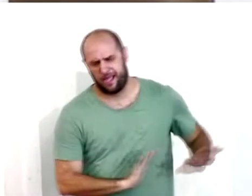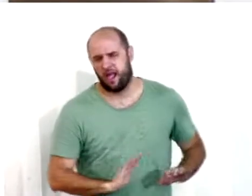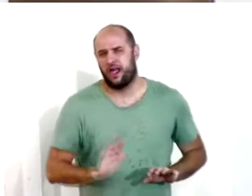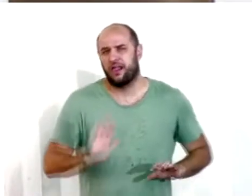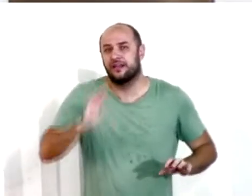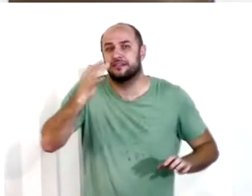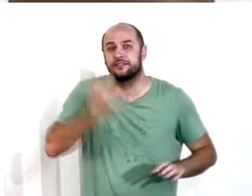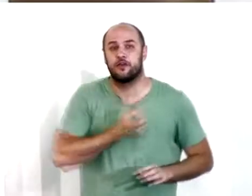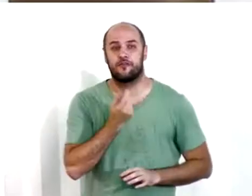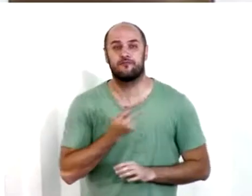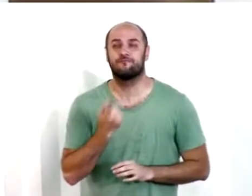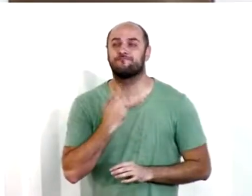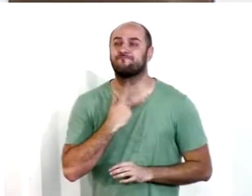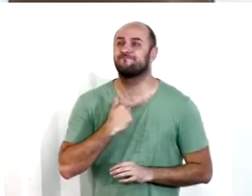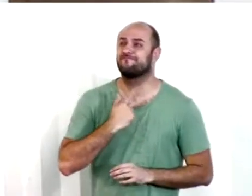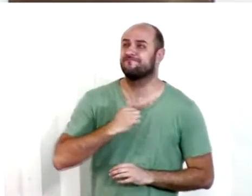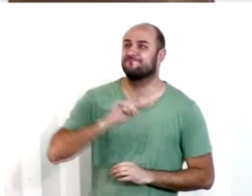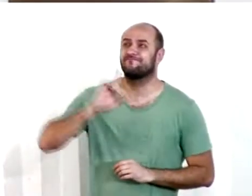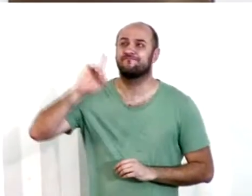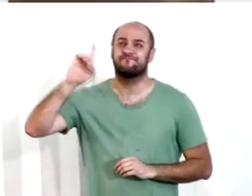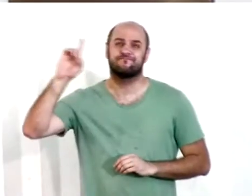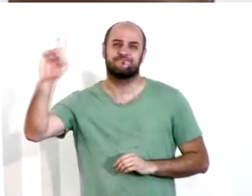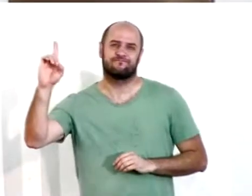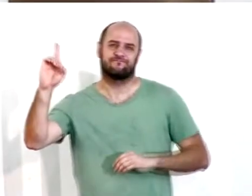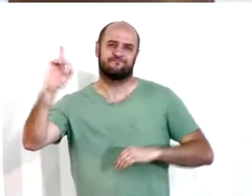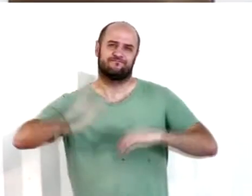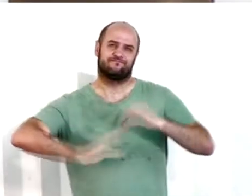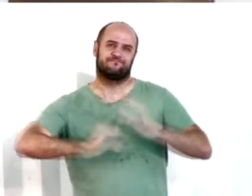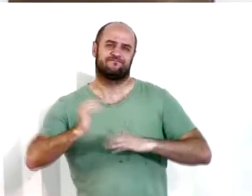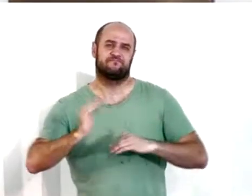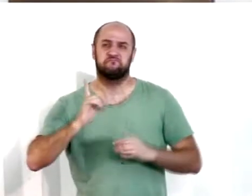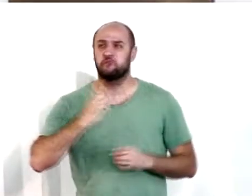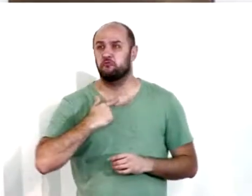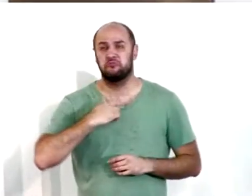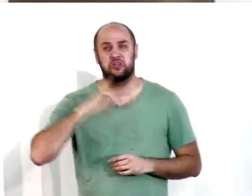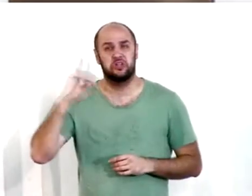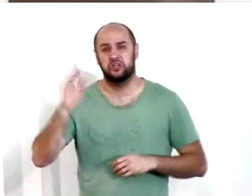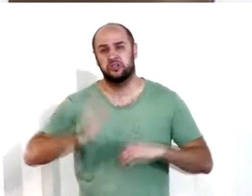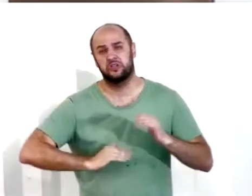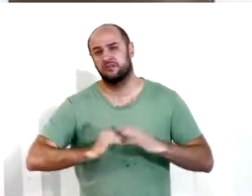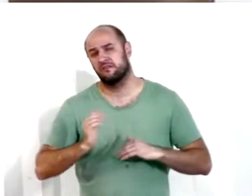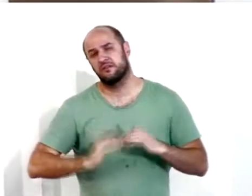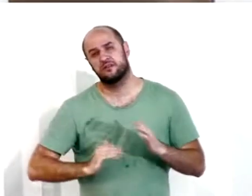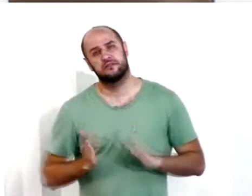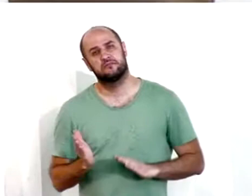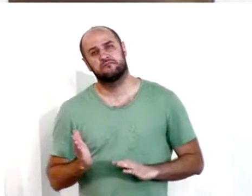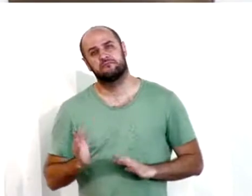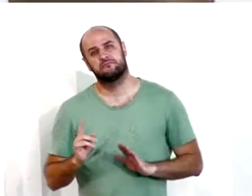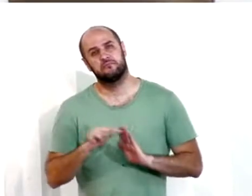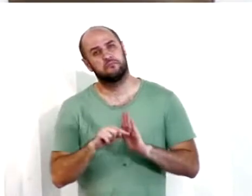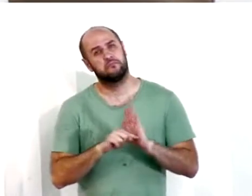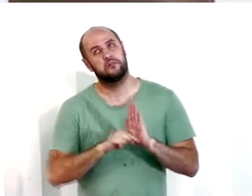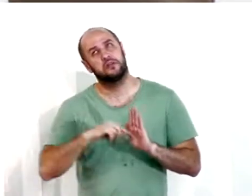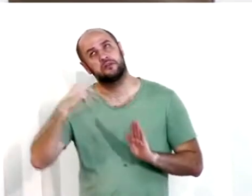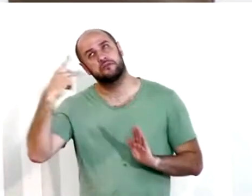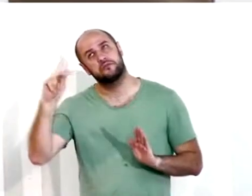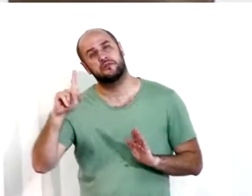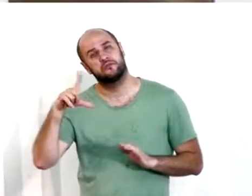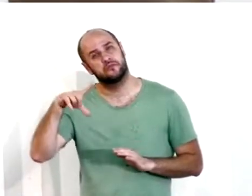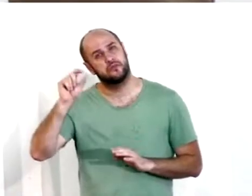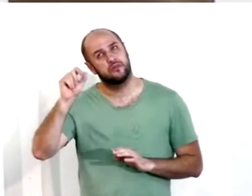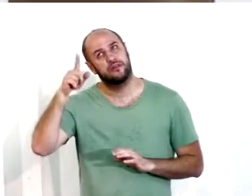Deus quis realizar. E Ele quis realizar naqueles a quem Ele quis